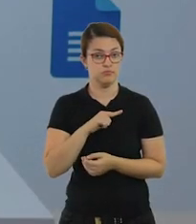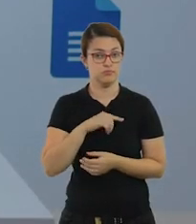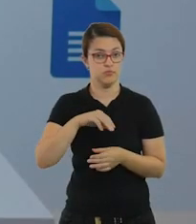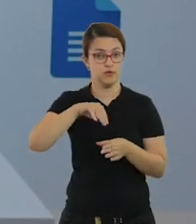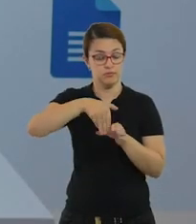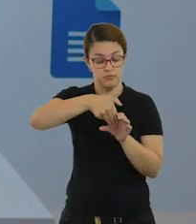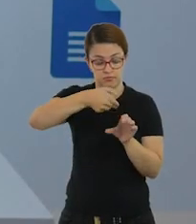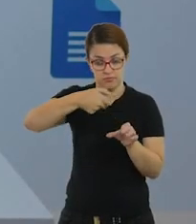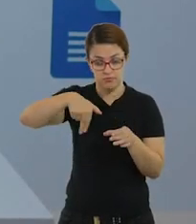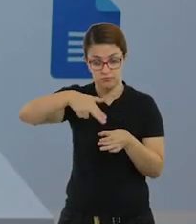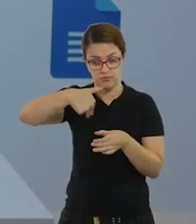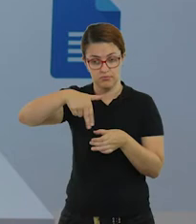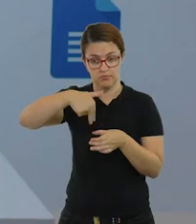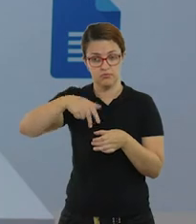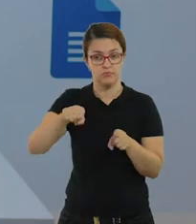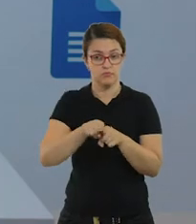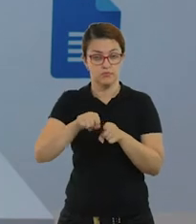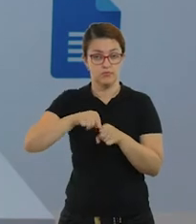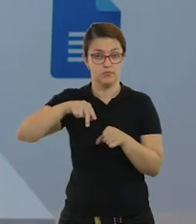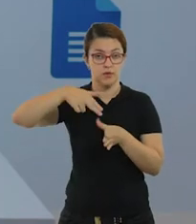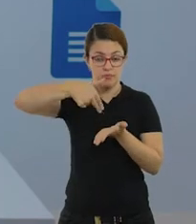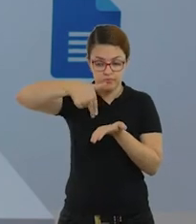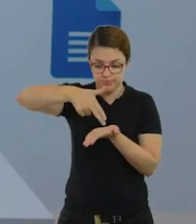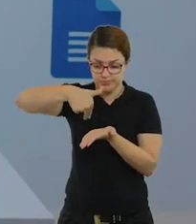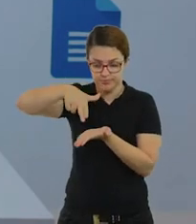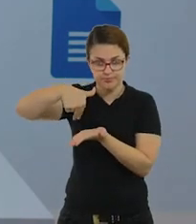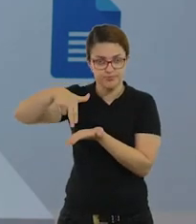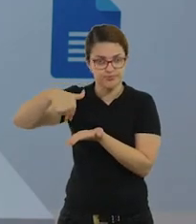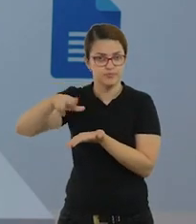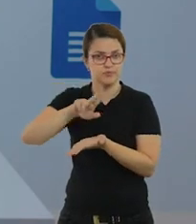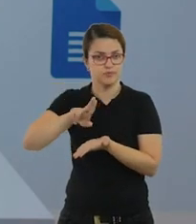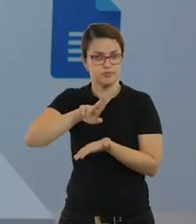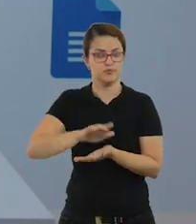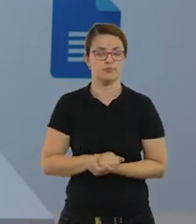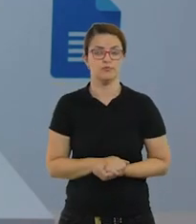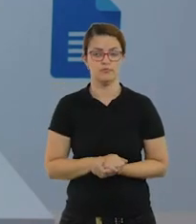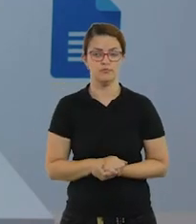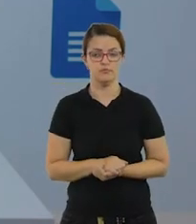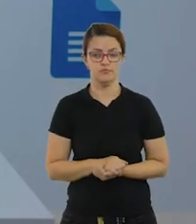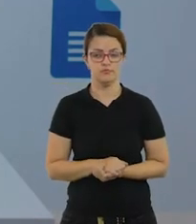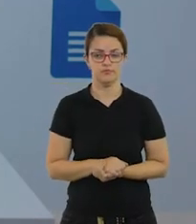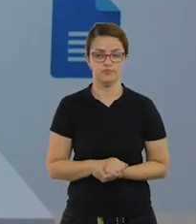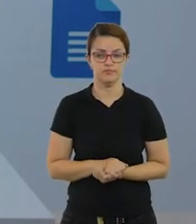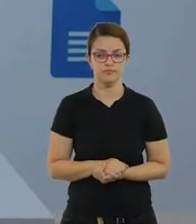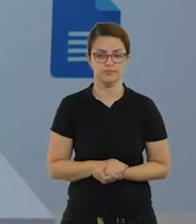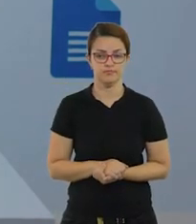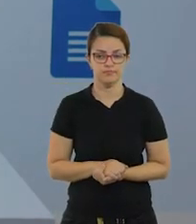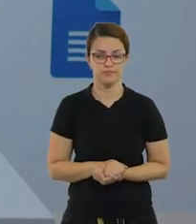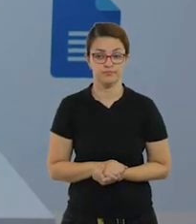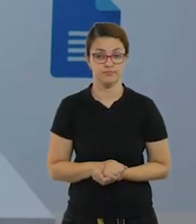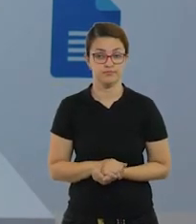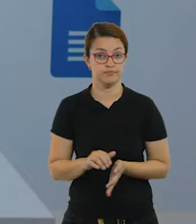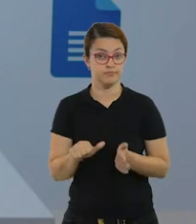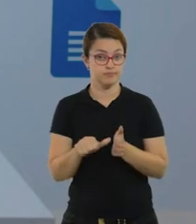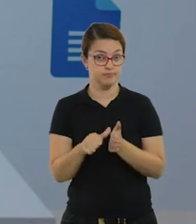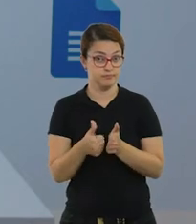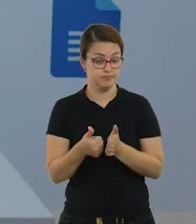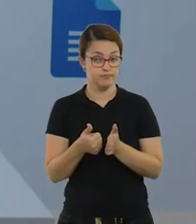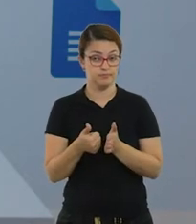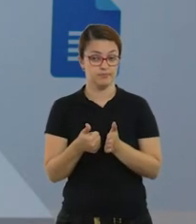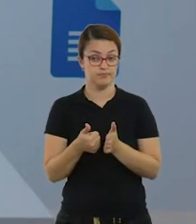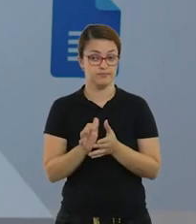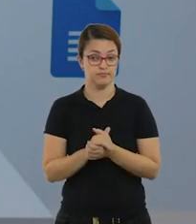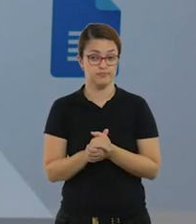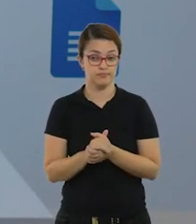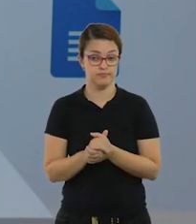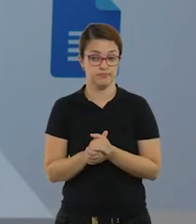tintas. O pincel para você usar tinta. Vamos lá? Então nós vamos primeiro pegar a tesoura.